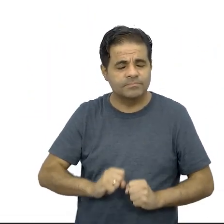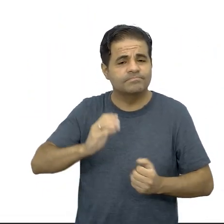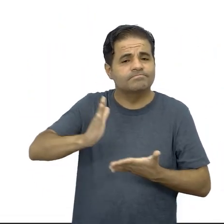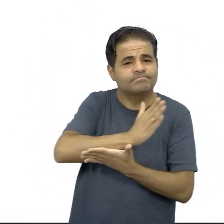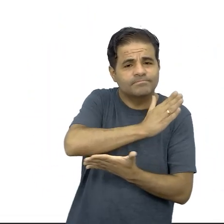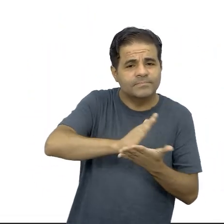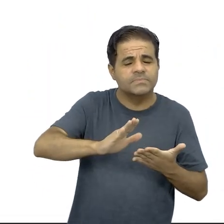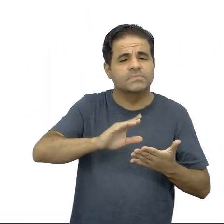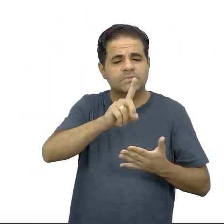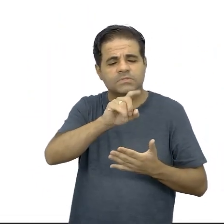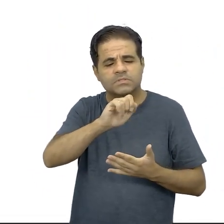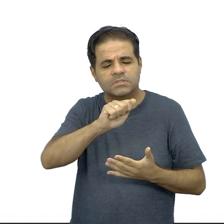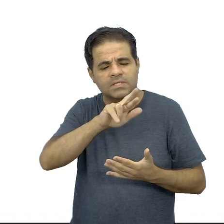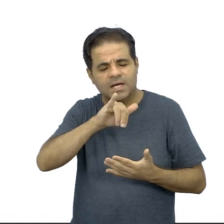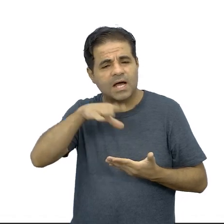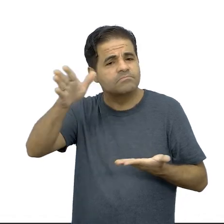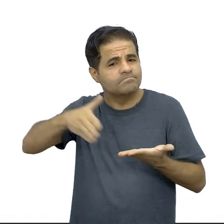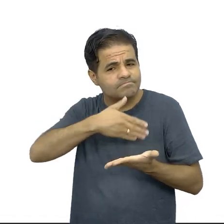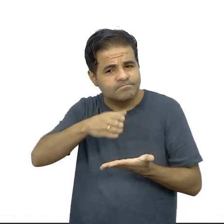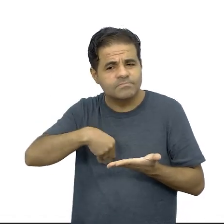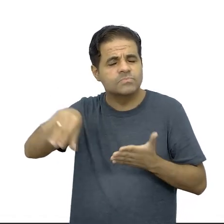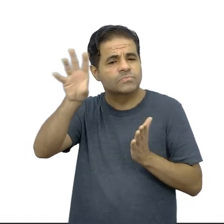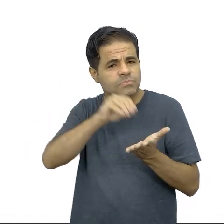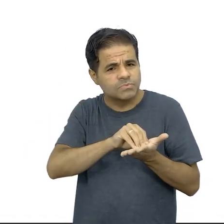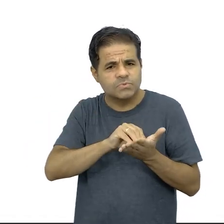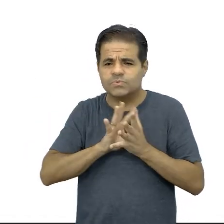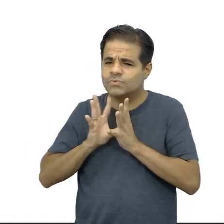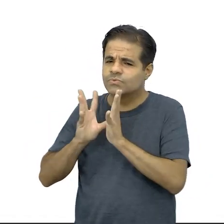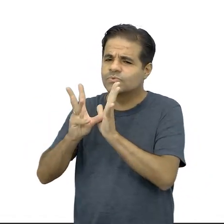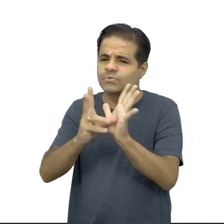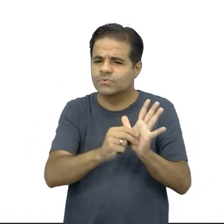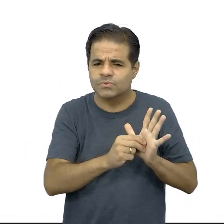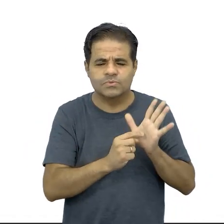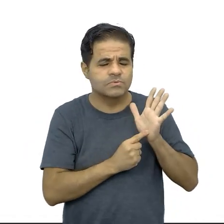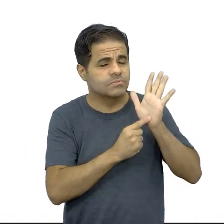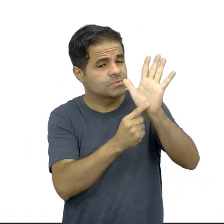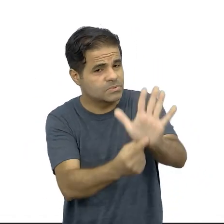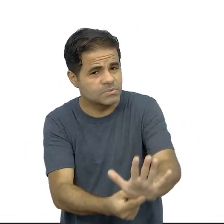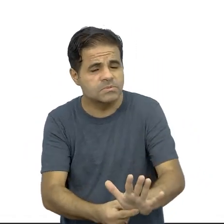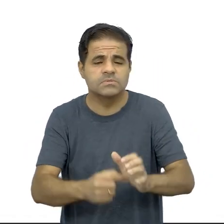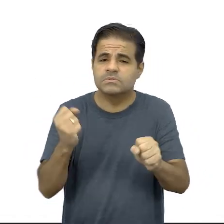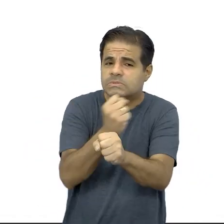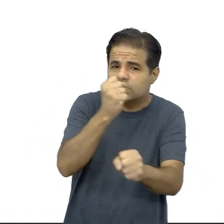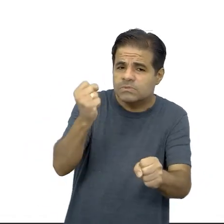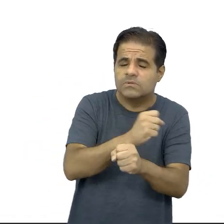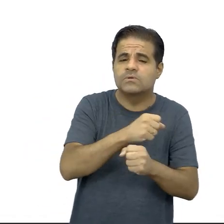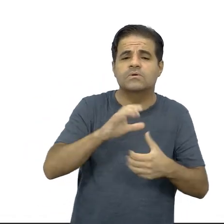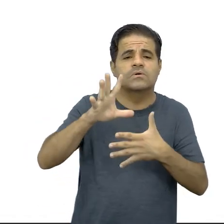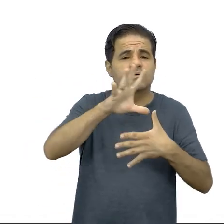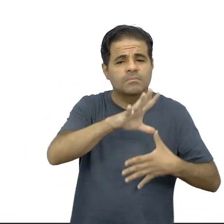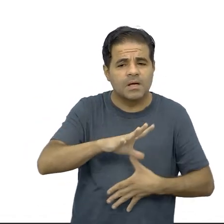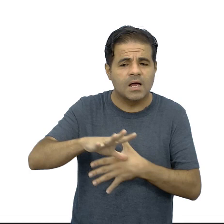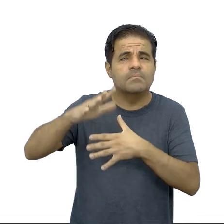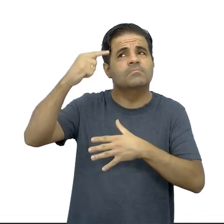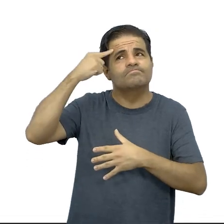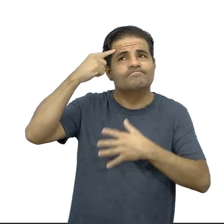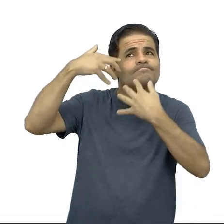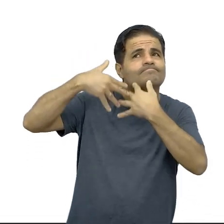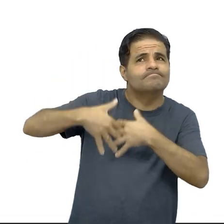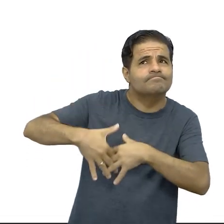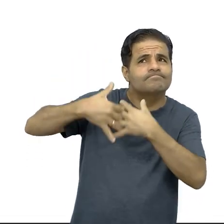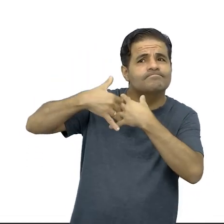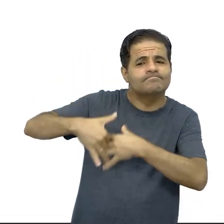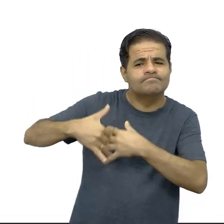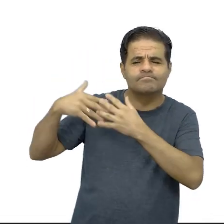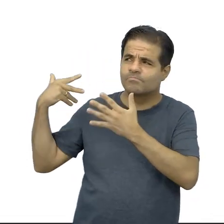diário de bordo para que a gente possa deixar todos os apontamentos, construir um mapa mental do que a gente vem construindo